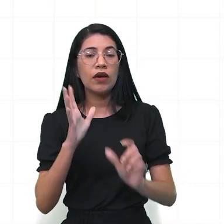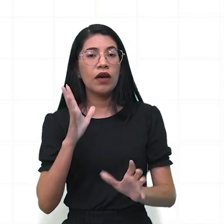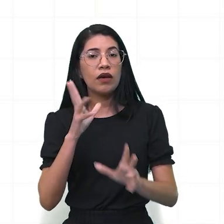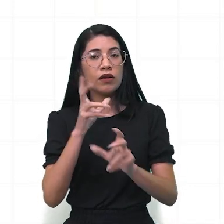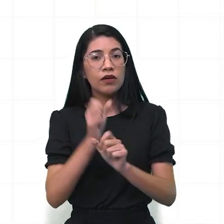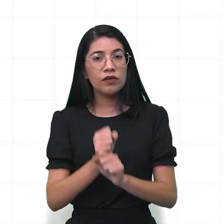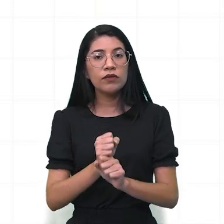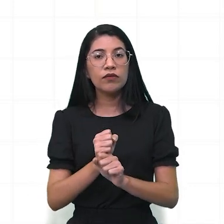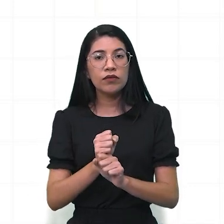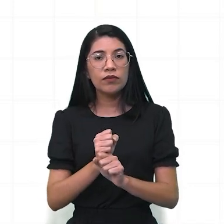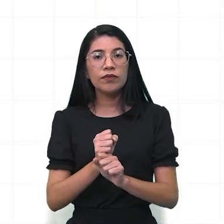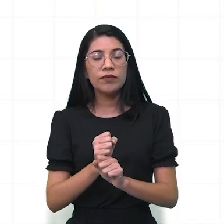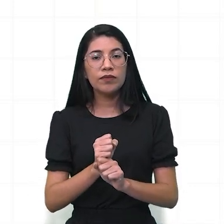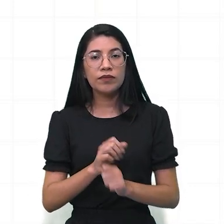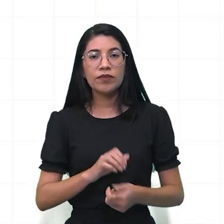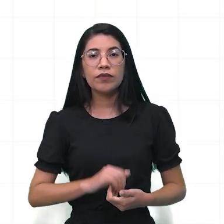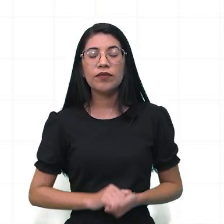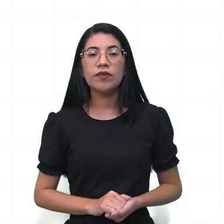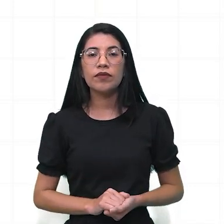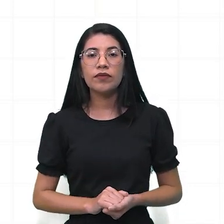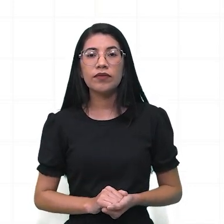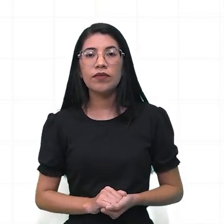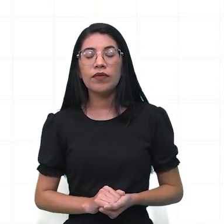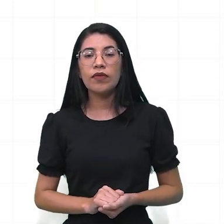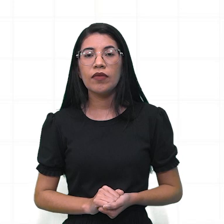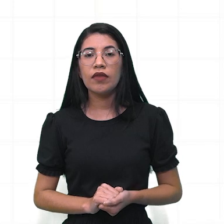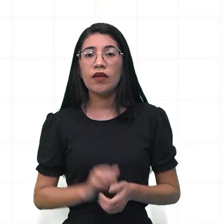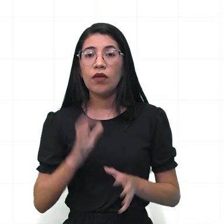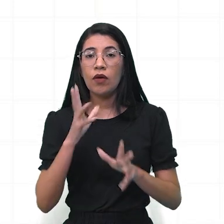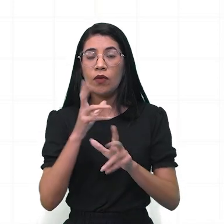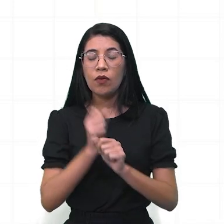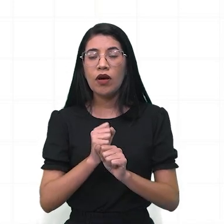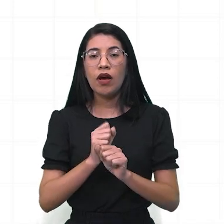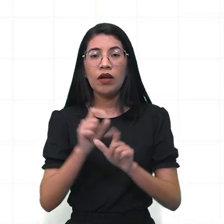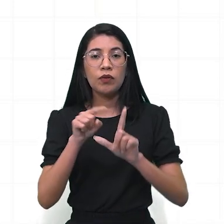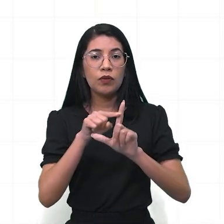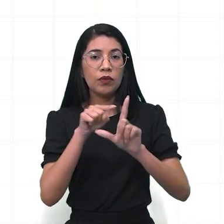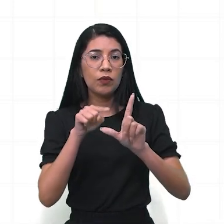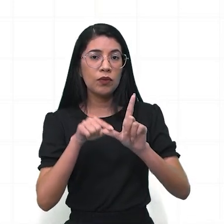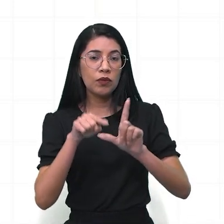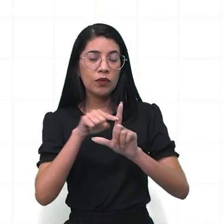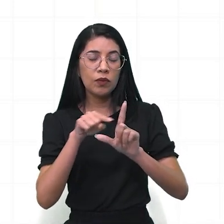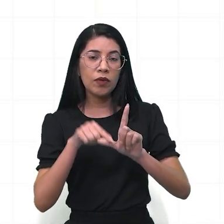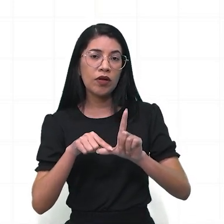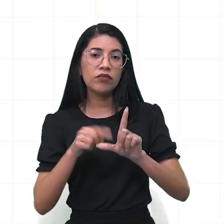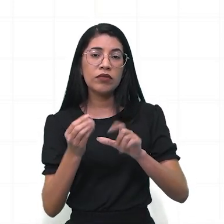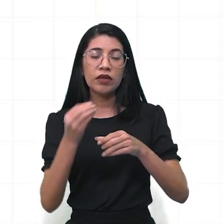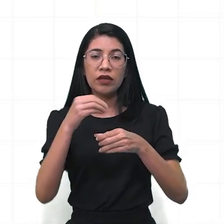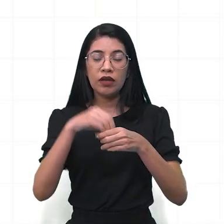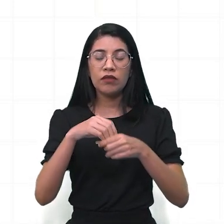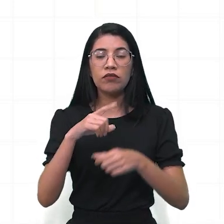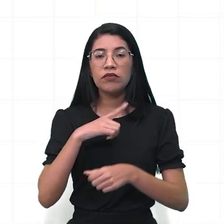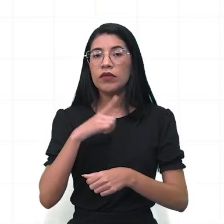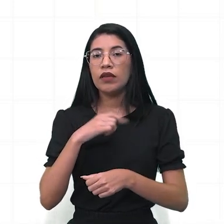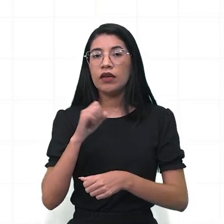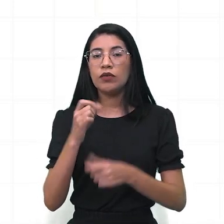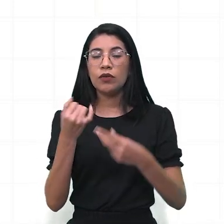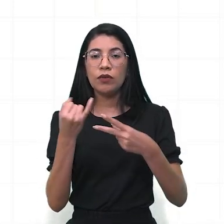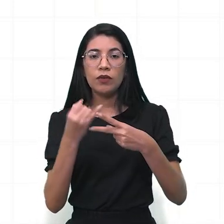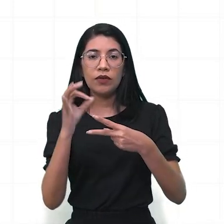soma, tá? O total de graus de todos os ângulos,